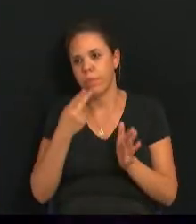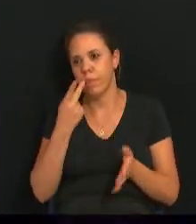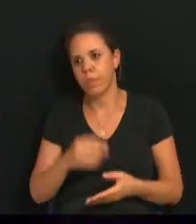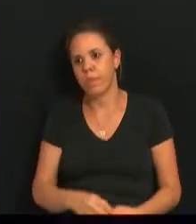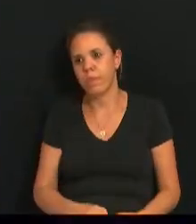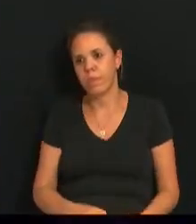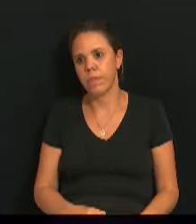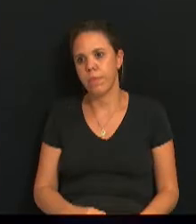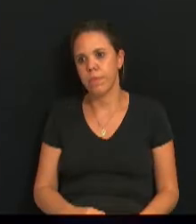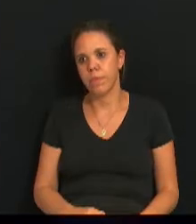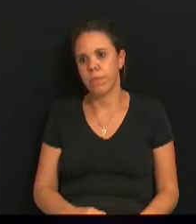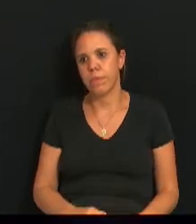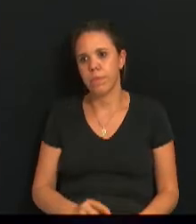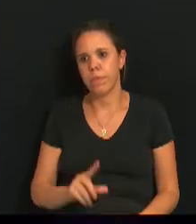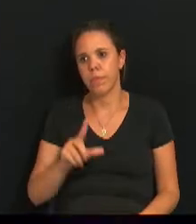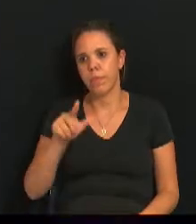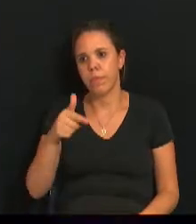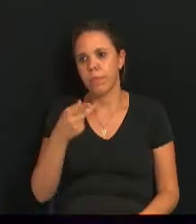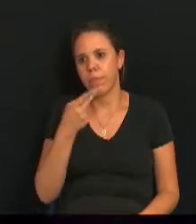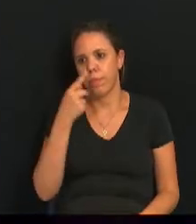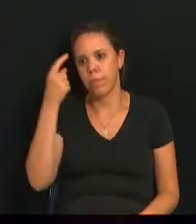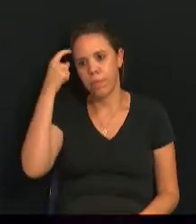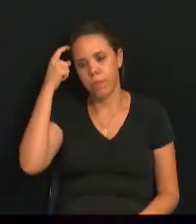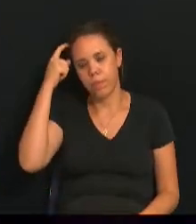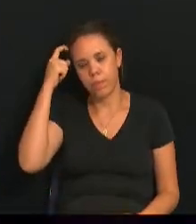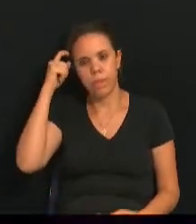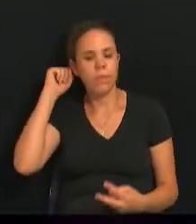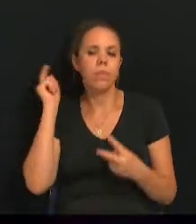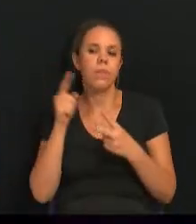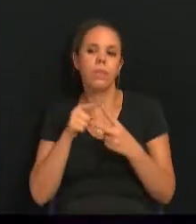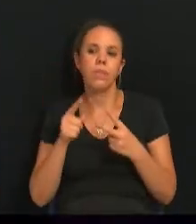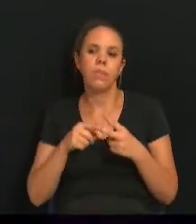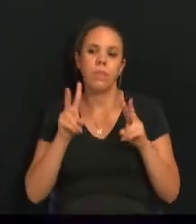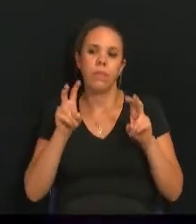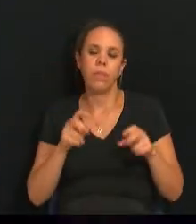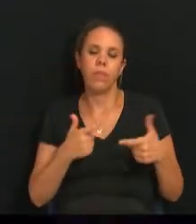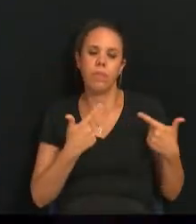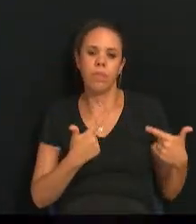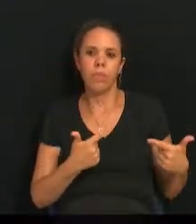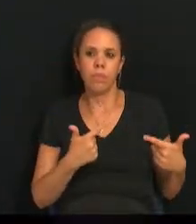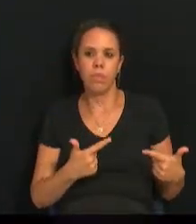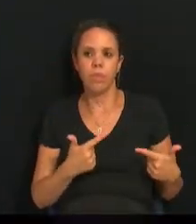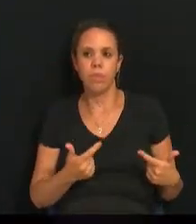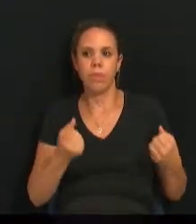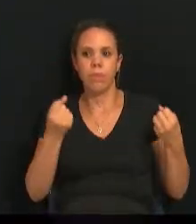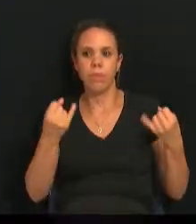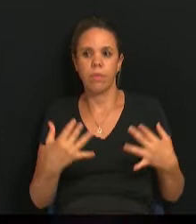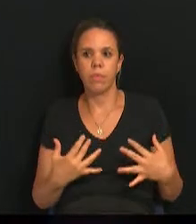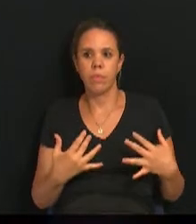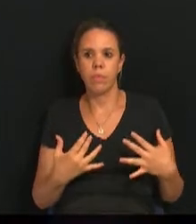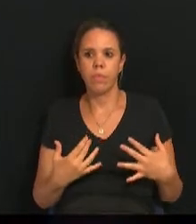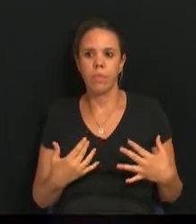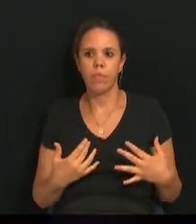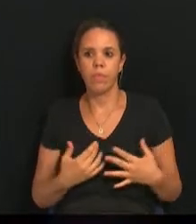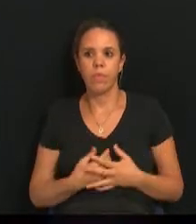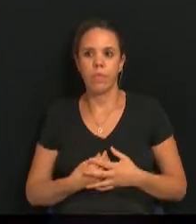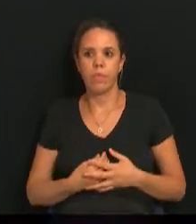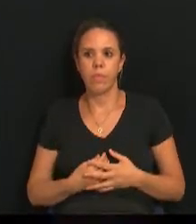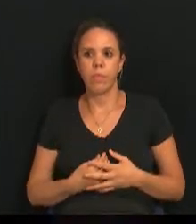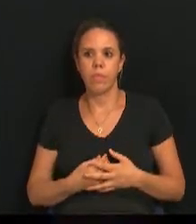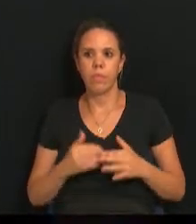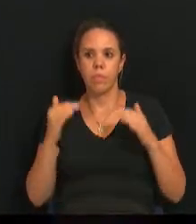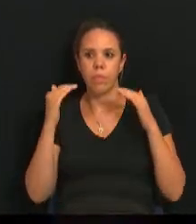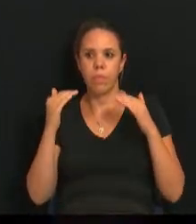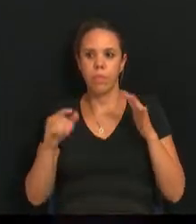falo posteriormente. Eu pensei em 2 aspectos chaves para tratar dessa questão das nossas demandas envolvidas no cumprimento da lei do